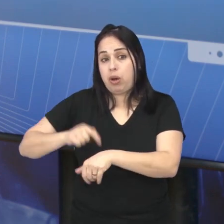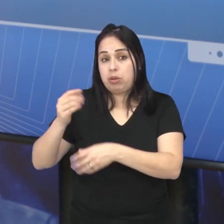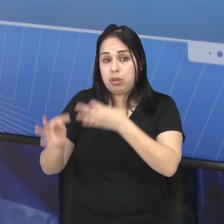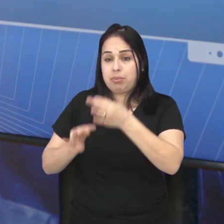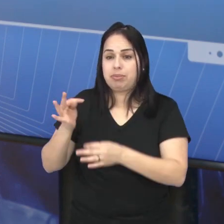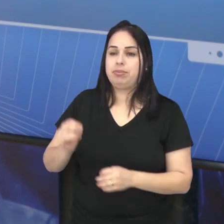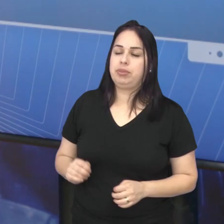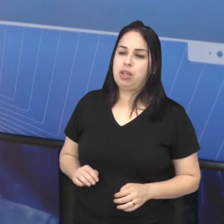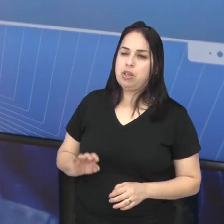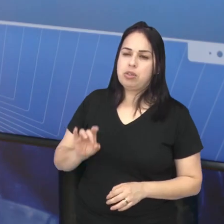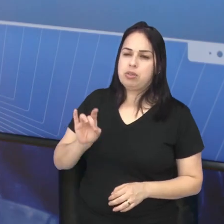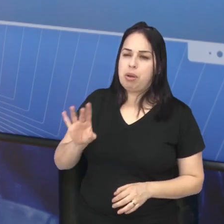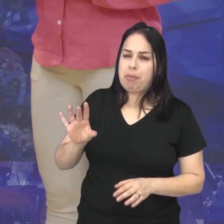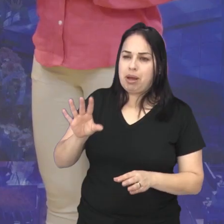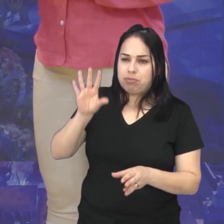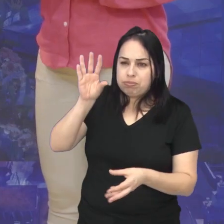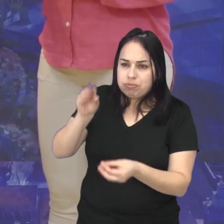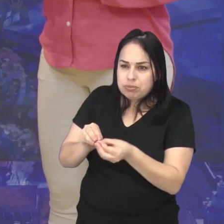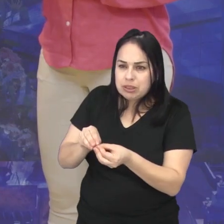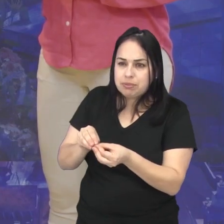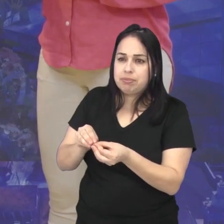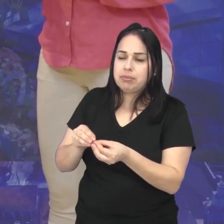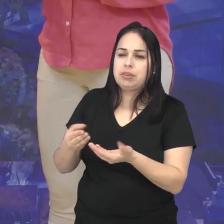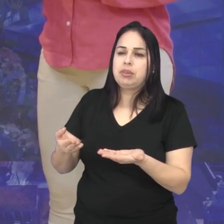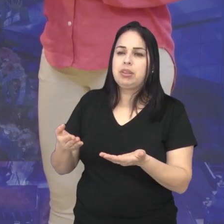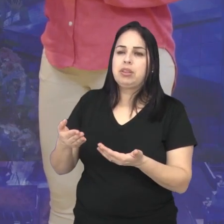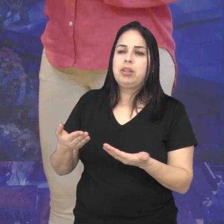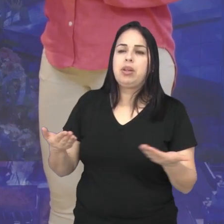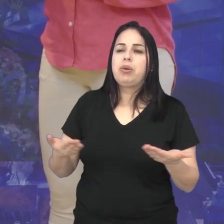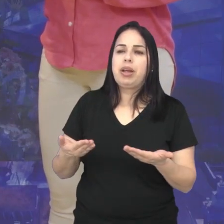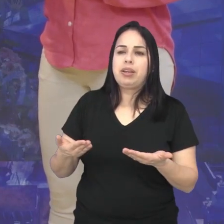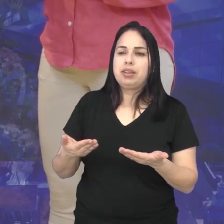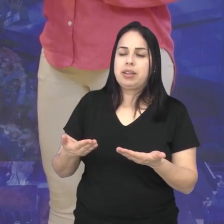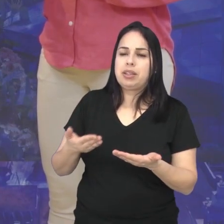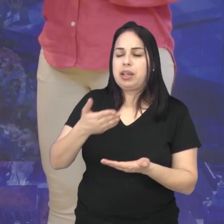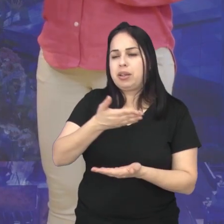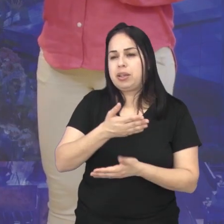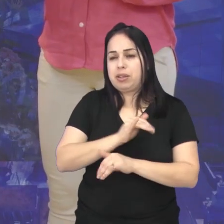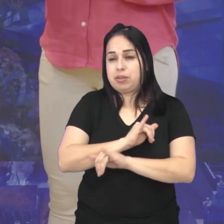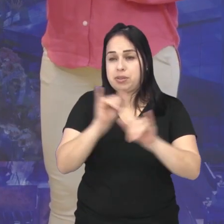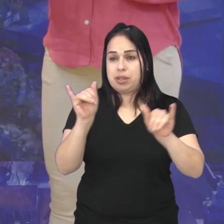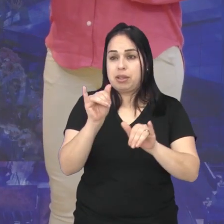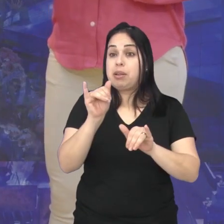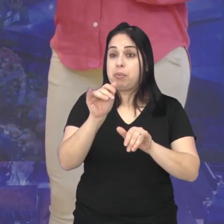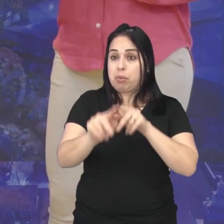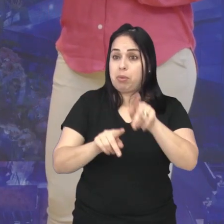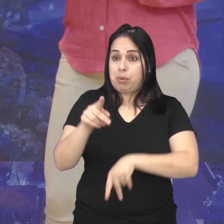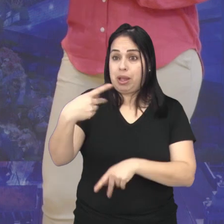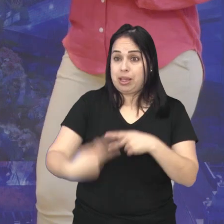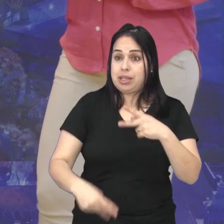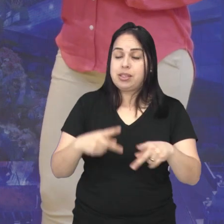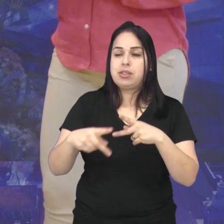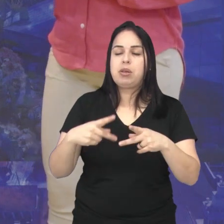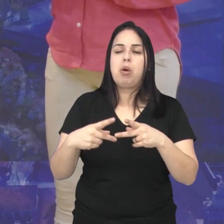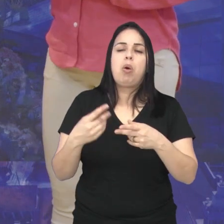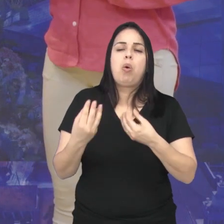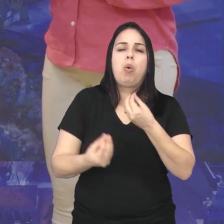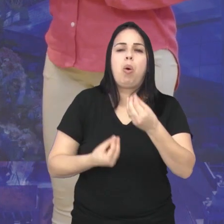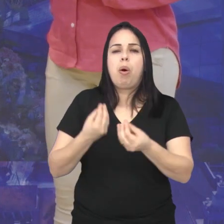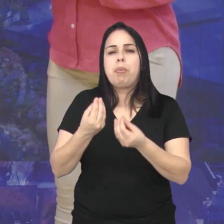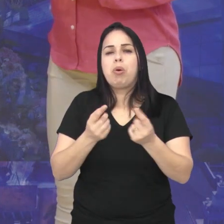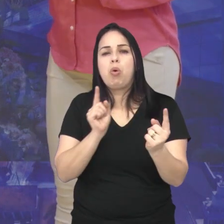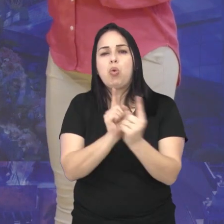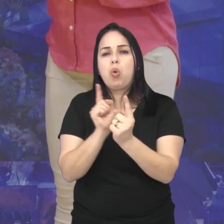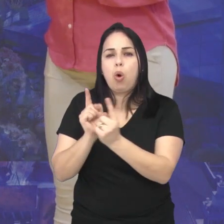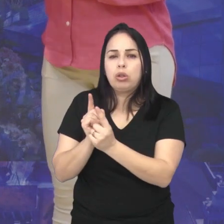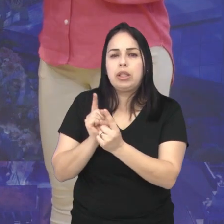naquele tratamento. Perfeito. Ângela, só para a gente encerrar aqui a nossa conversa, eu queria que você passasse para a população aqui de São José dos Campos quais são